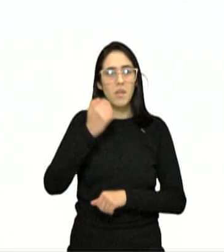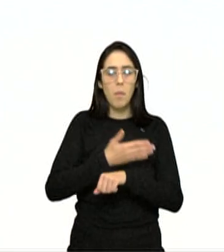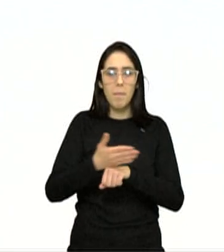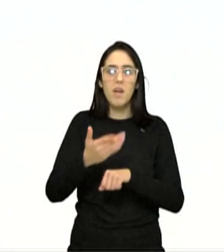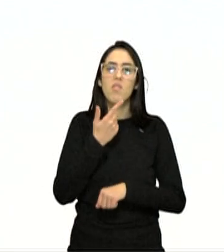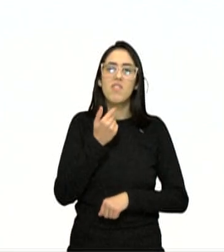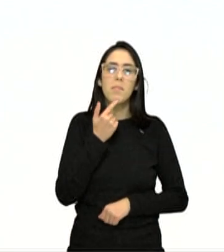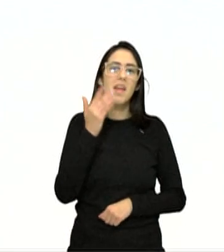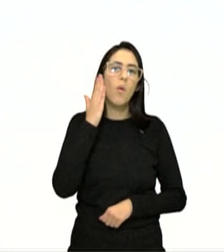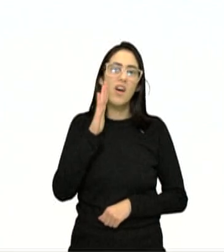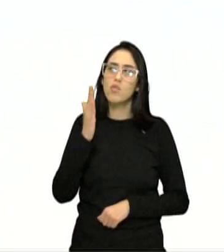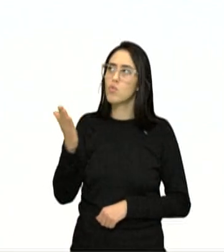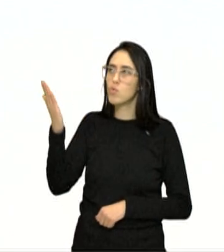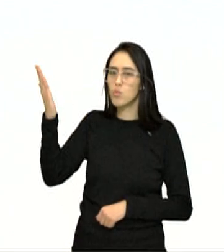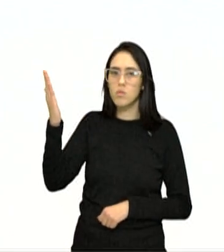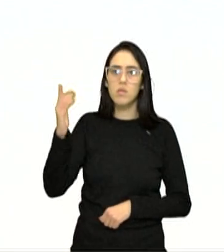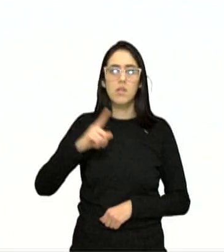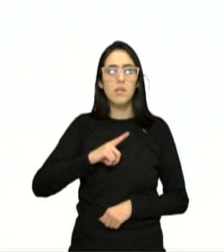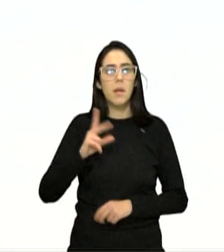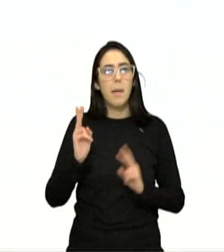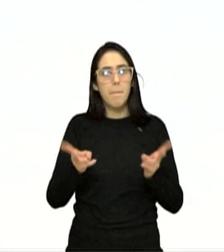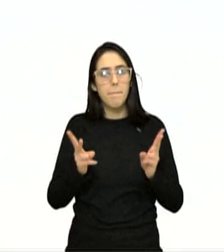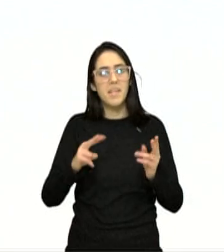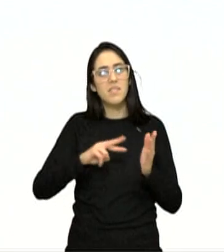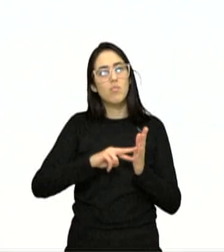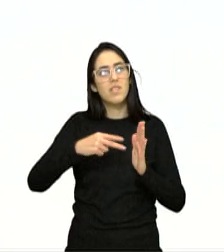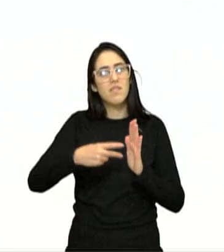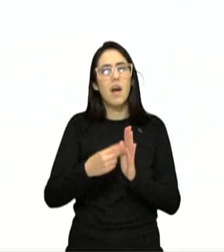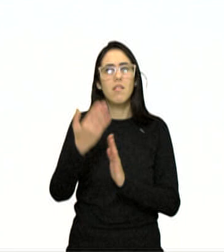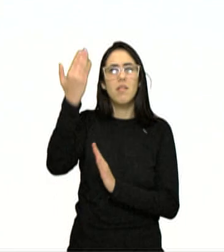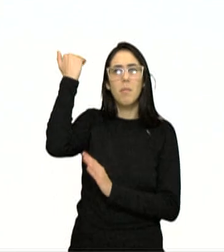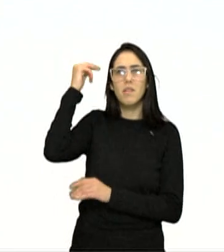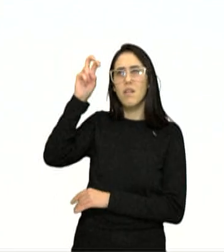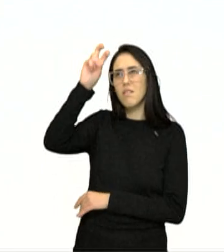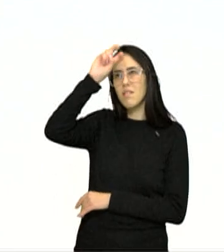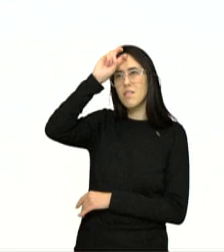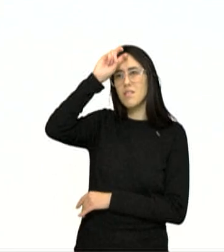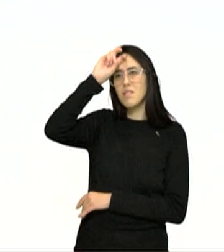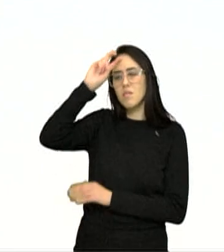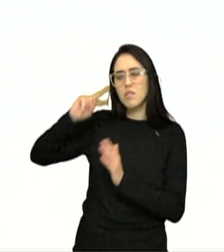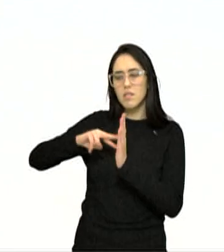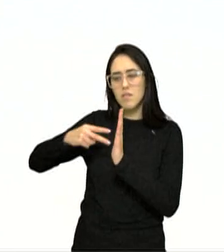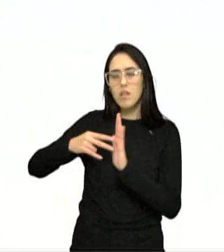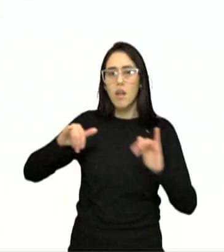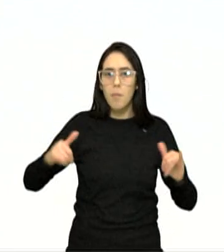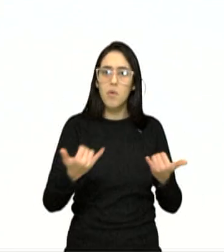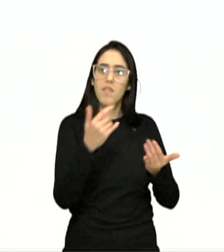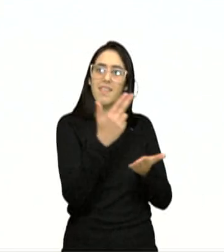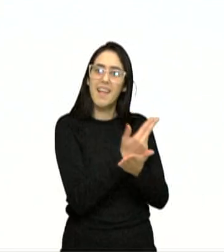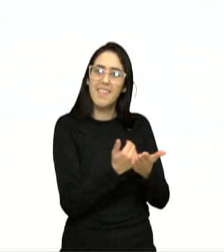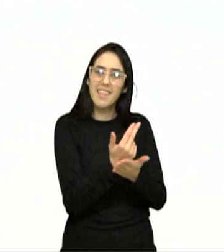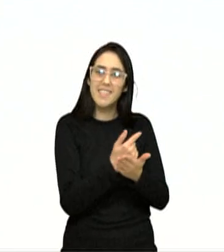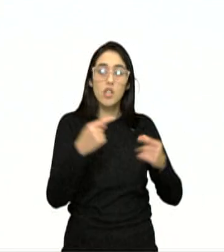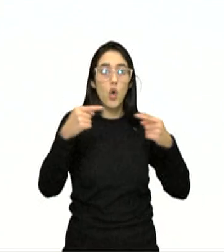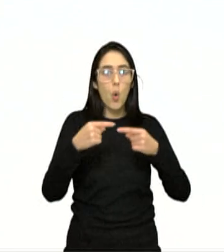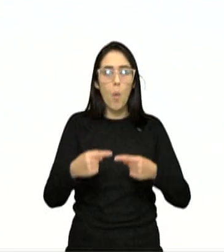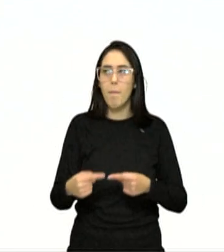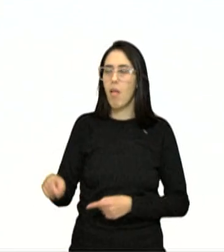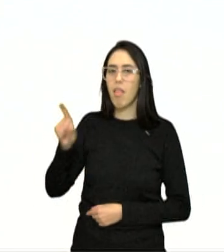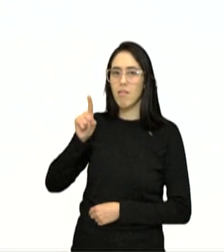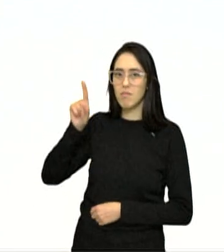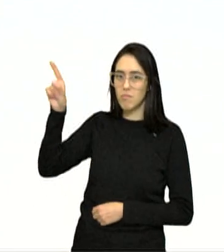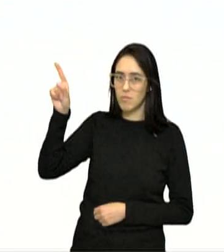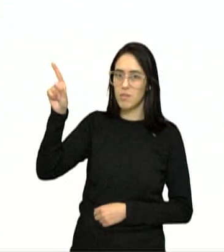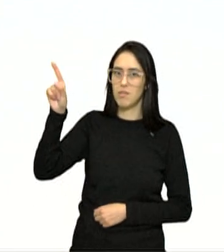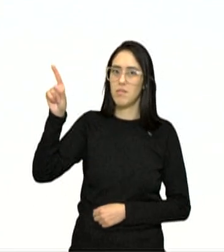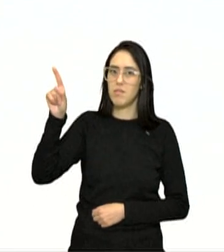azul, dando os mesmos significados que elas exerciam no Egito Antigo, agora no seu desenho que tenha a